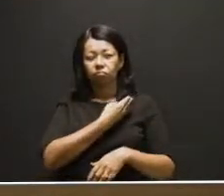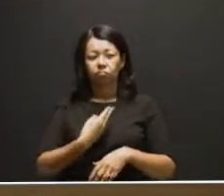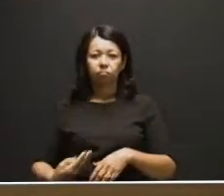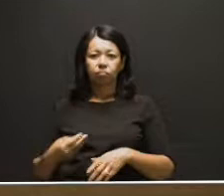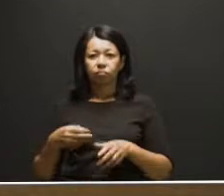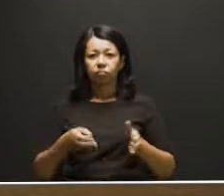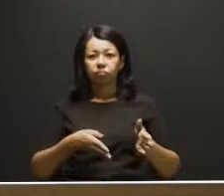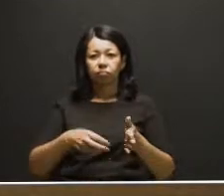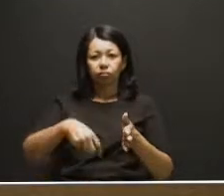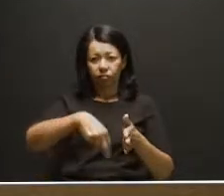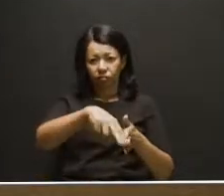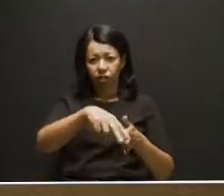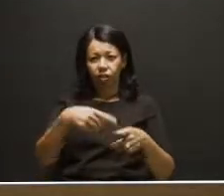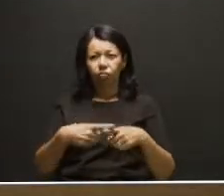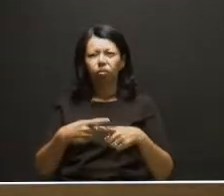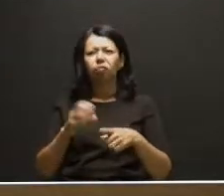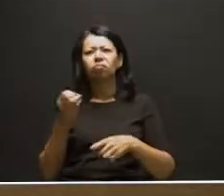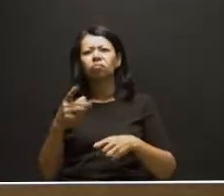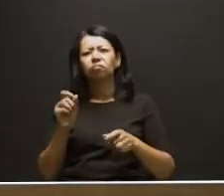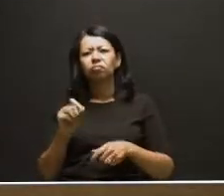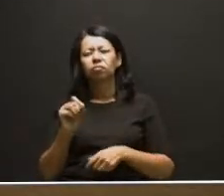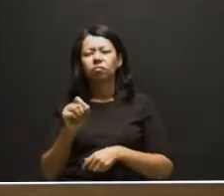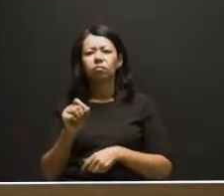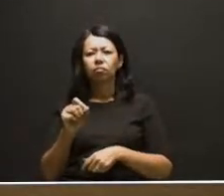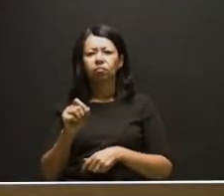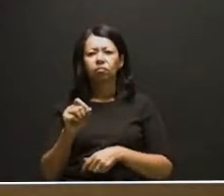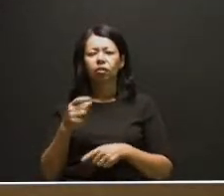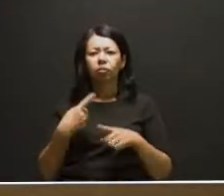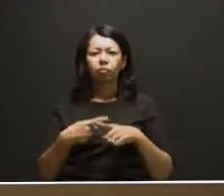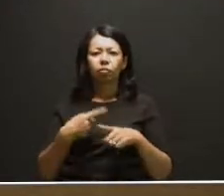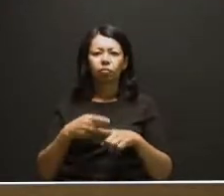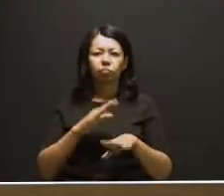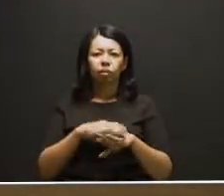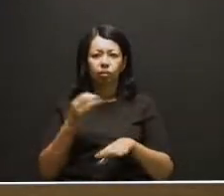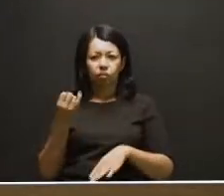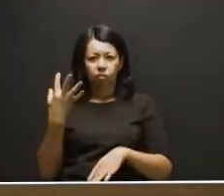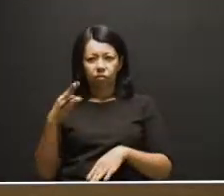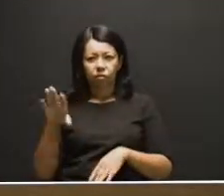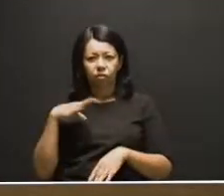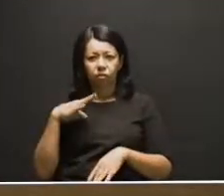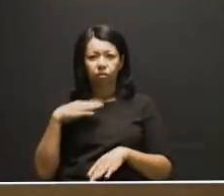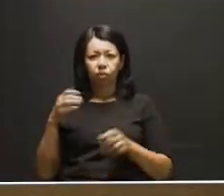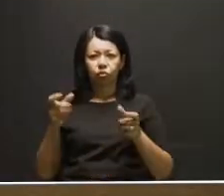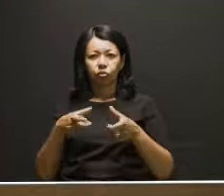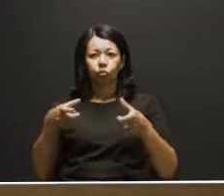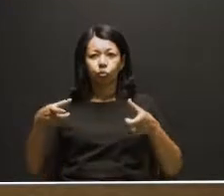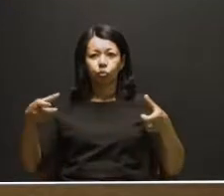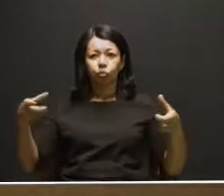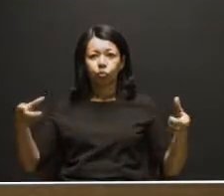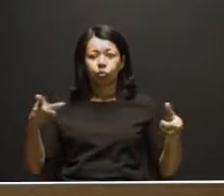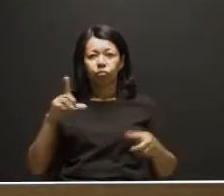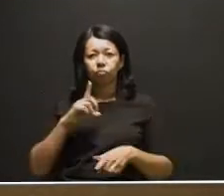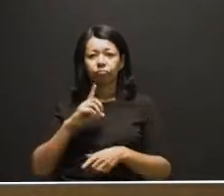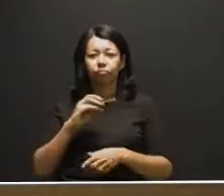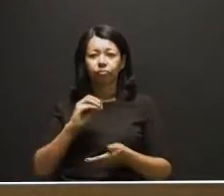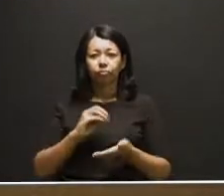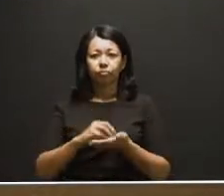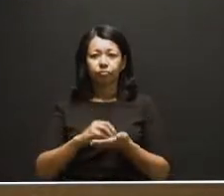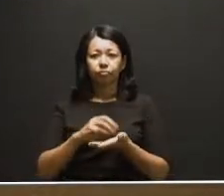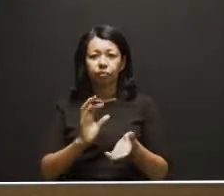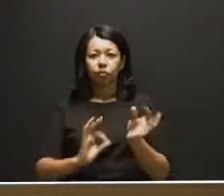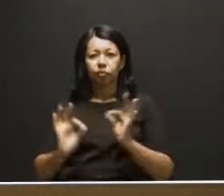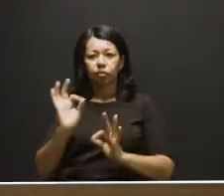e por que tem acontecido isso vereador ivan porque mais uma vez a nossa cidade cresceu sem organização